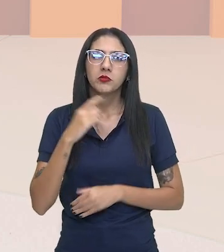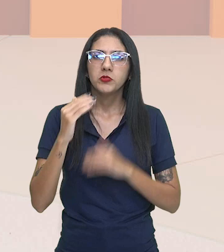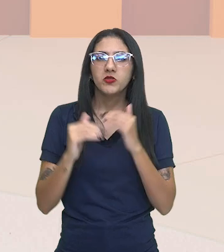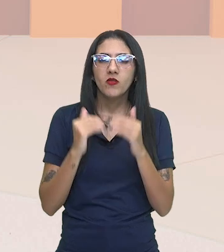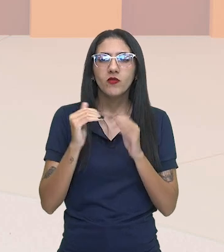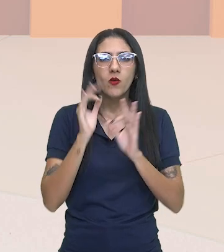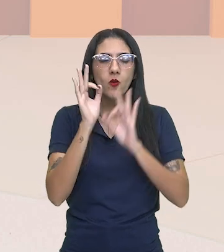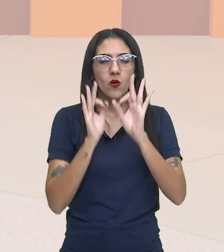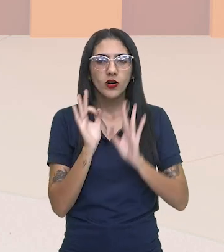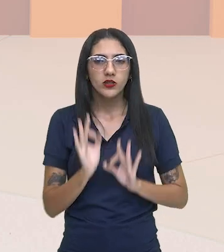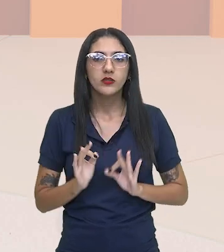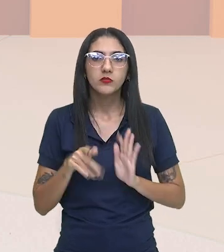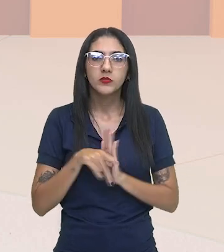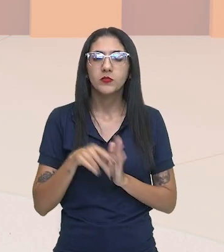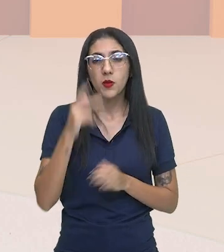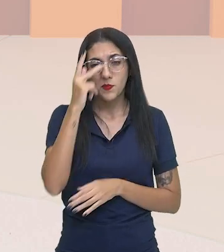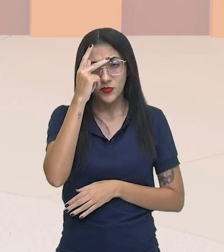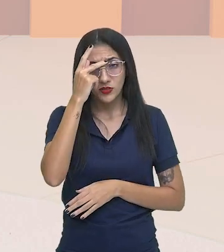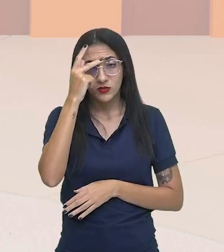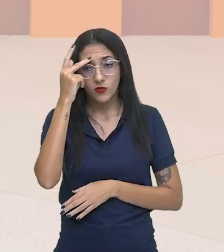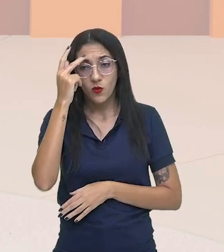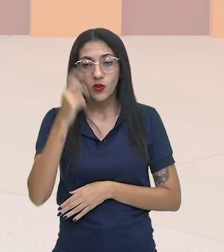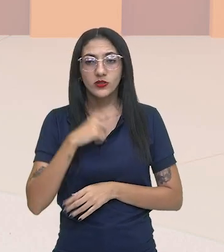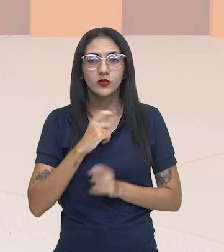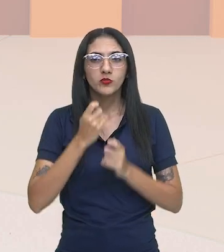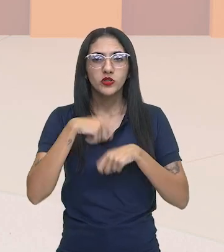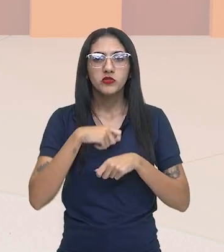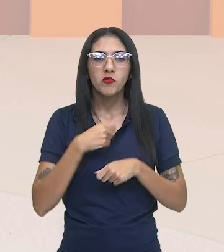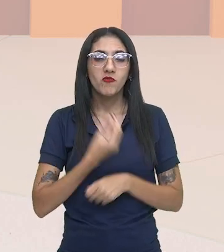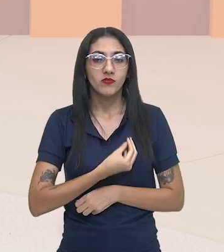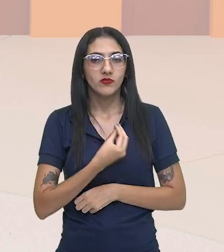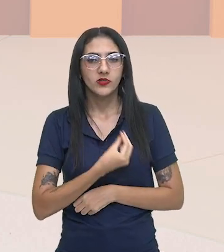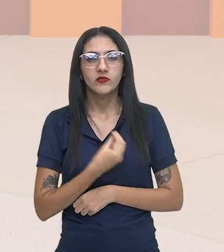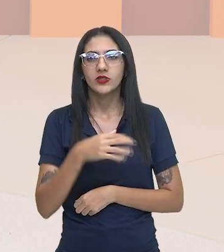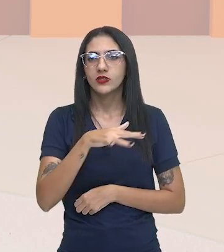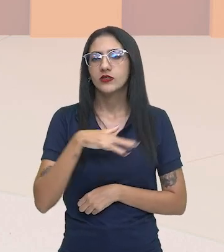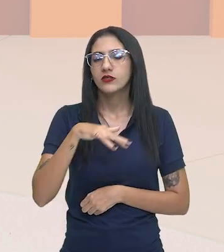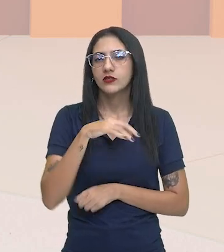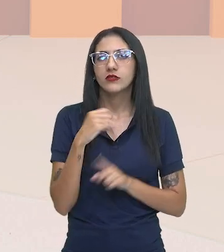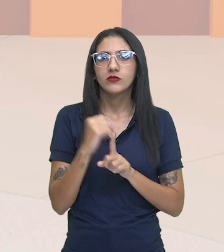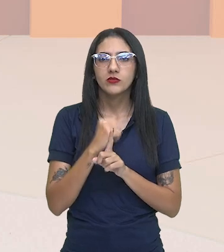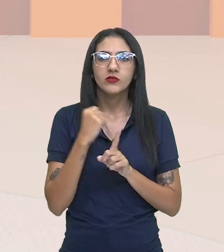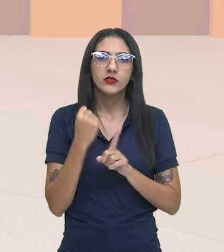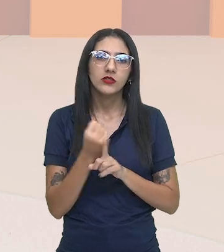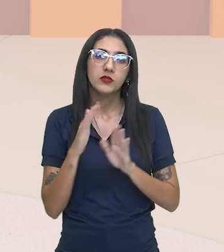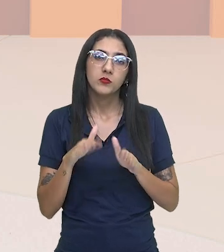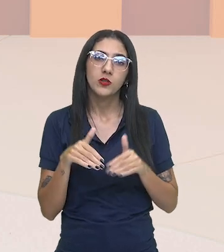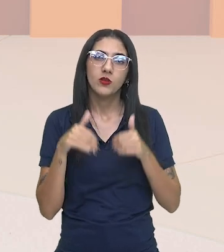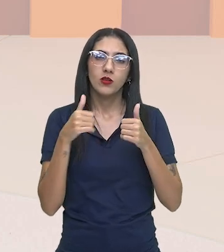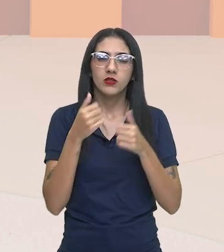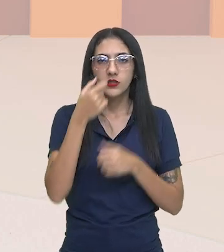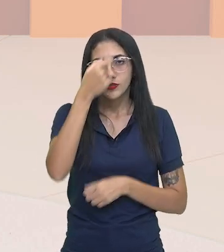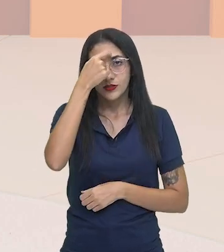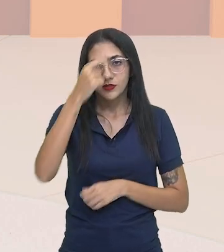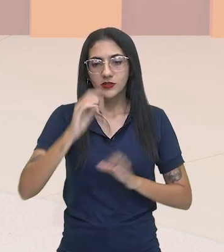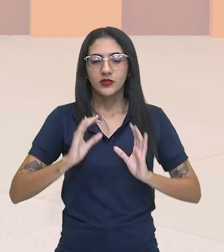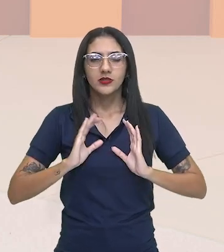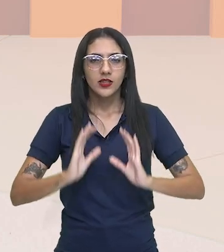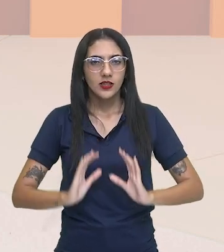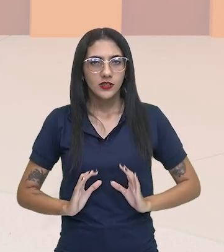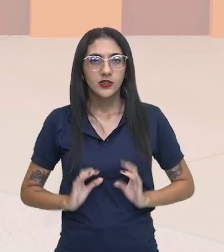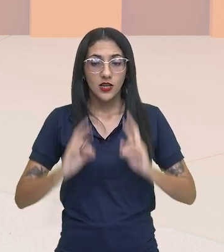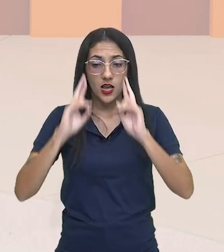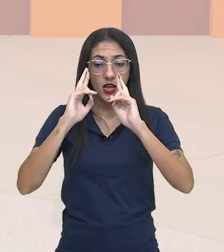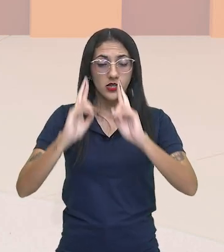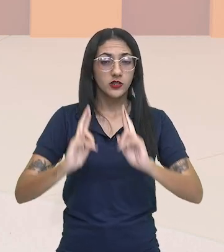que as pessoas busquem se colocar na sociedade a partir, né, da sua cidadania, do reconhecimento da sua